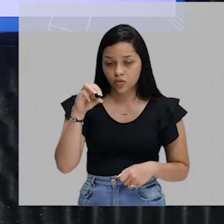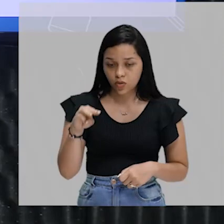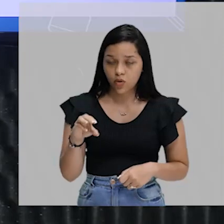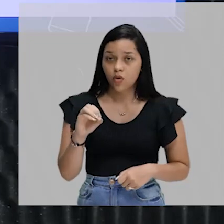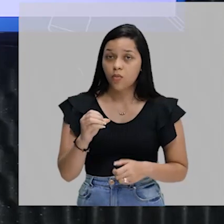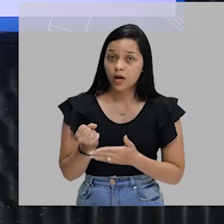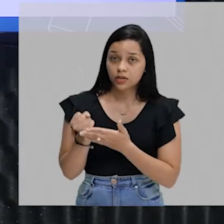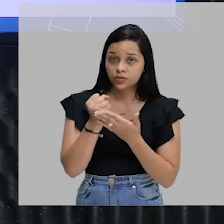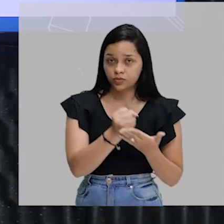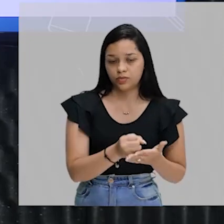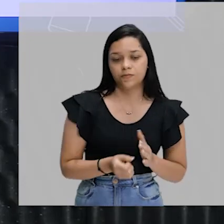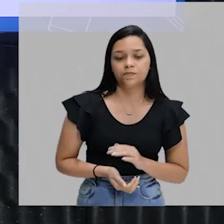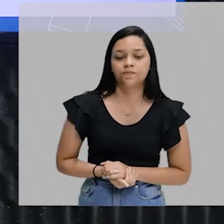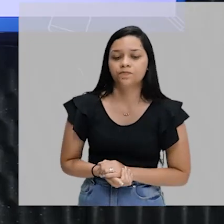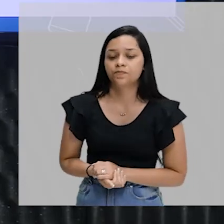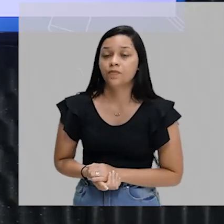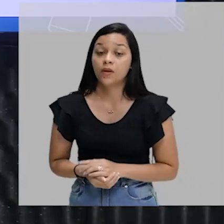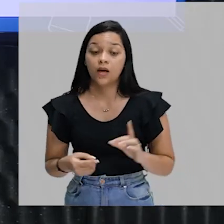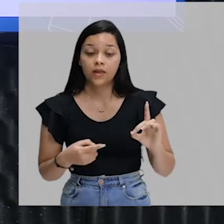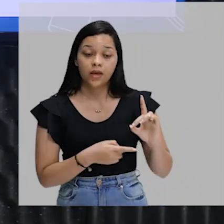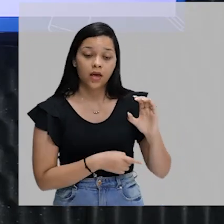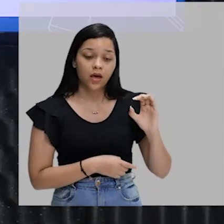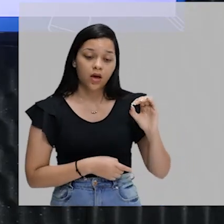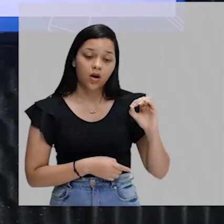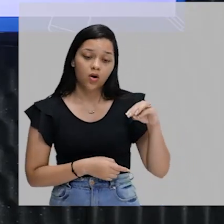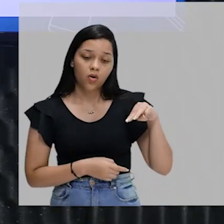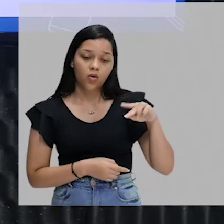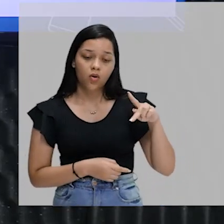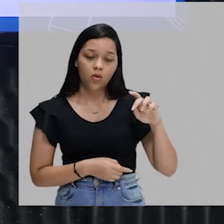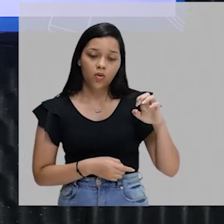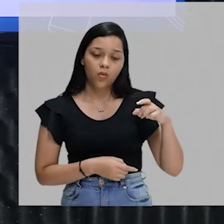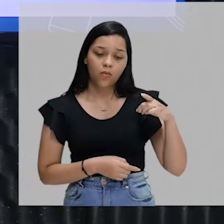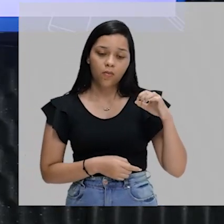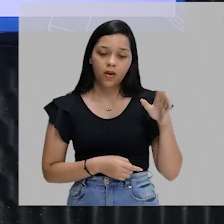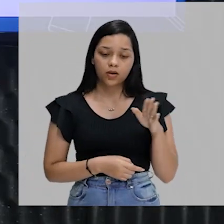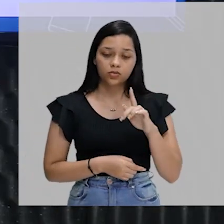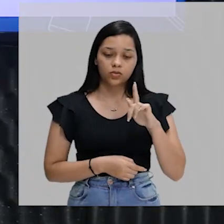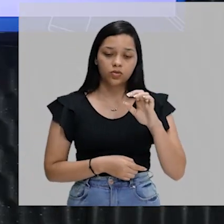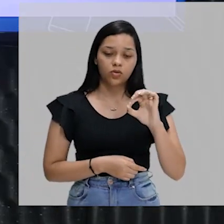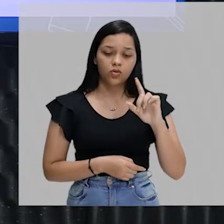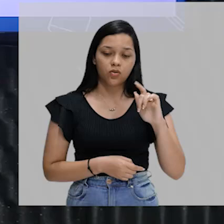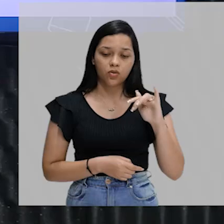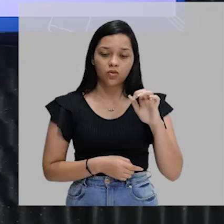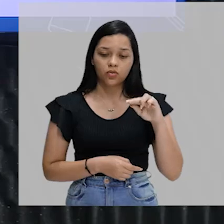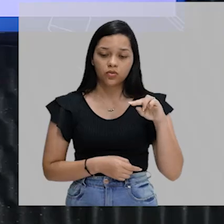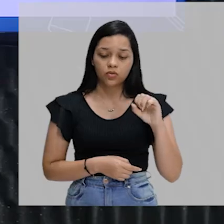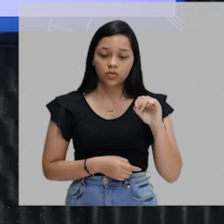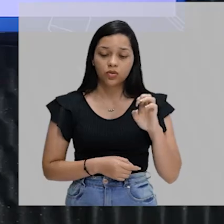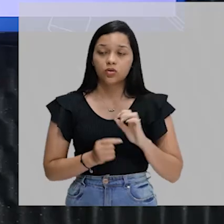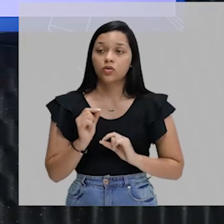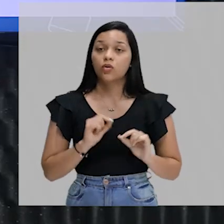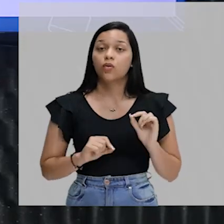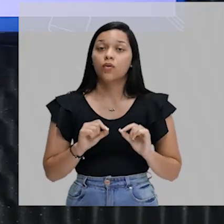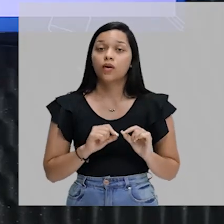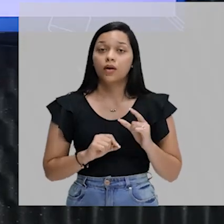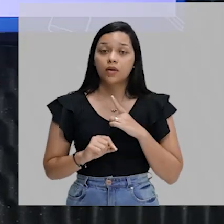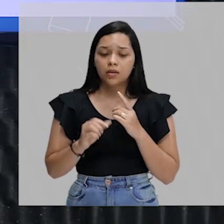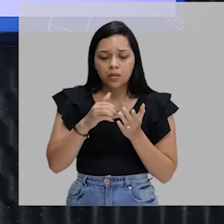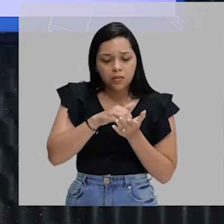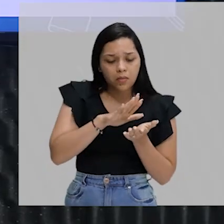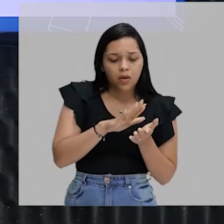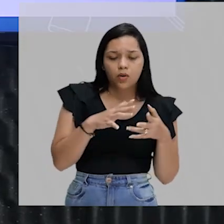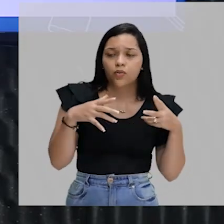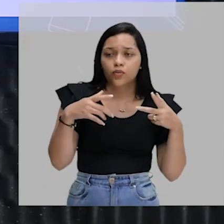tá? Complexo golgiense é uma organela que promove a secreção celular. Tudo que a